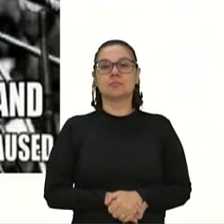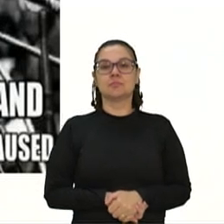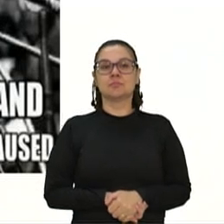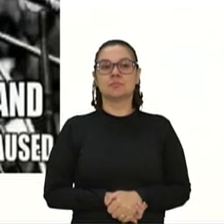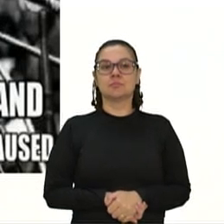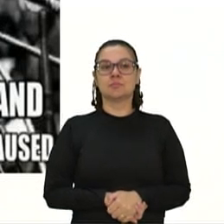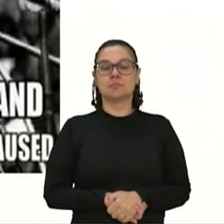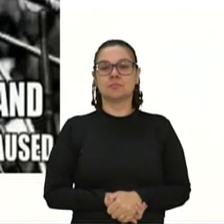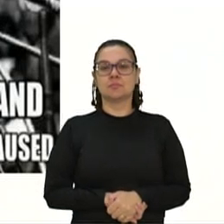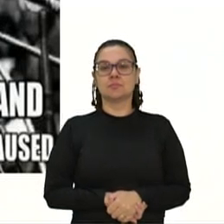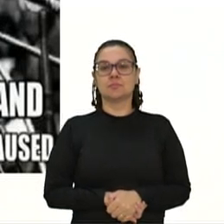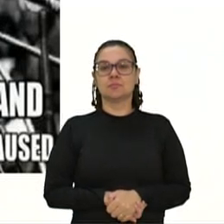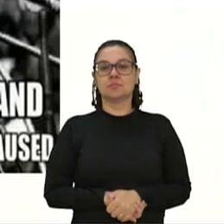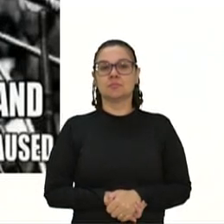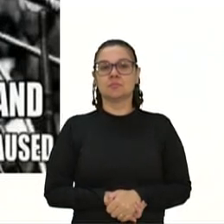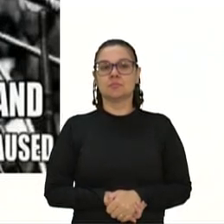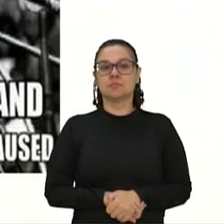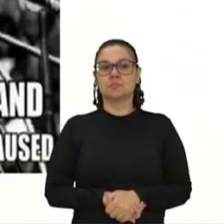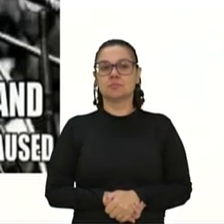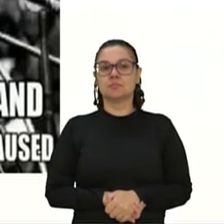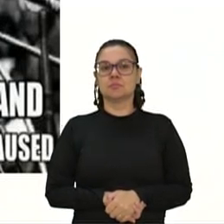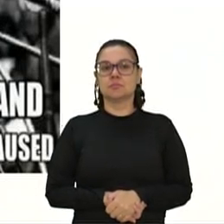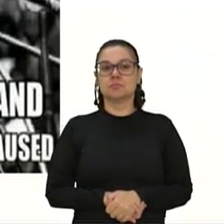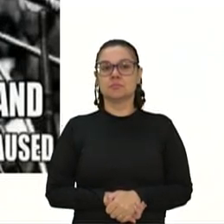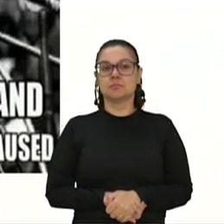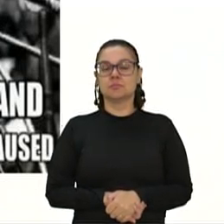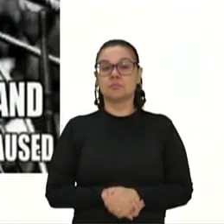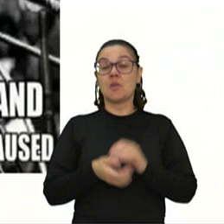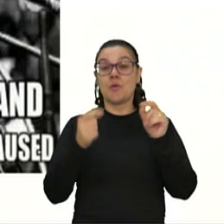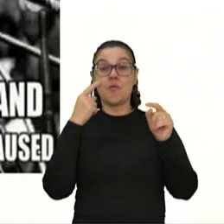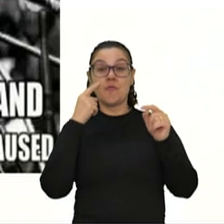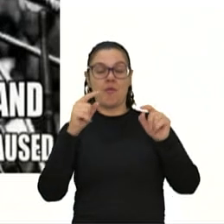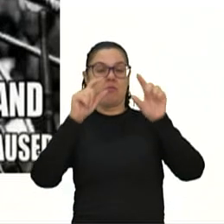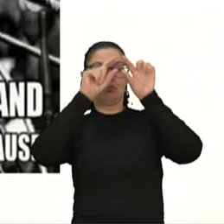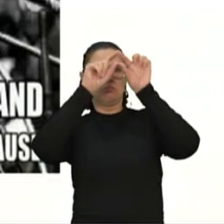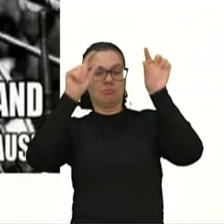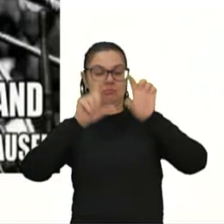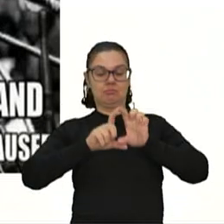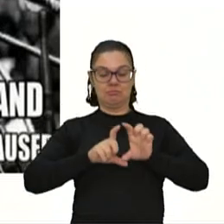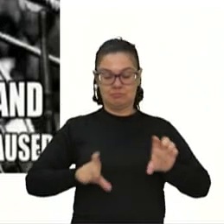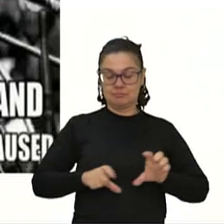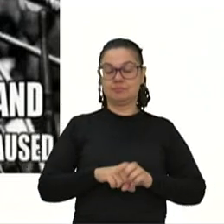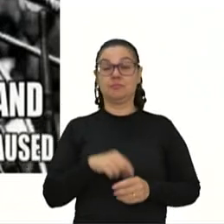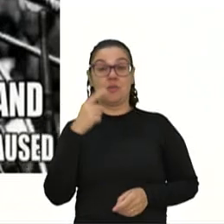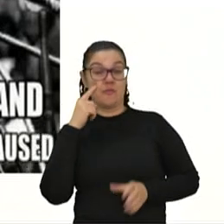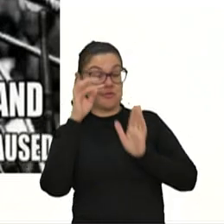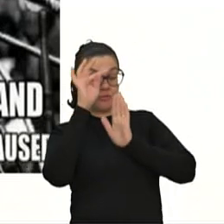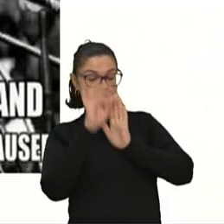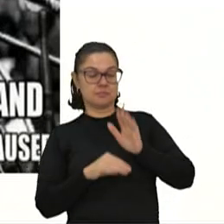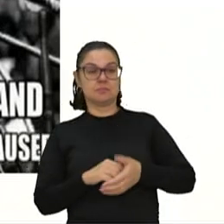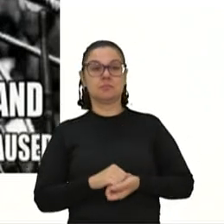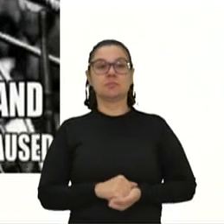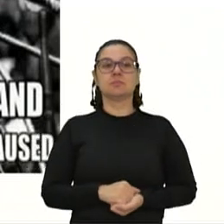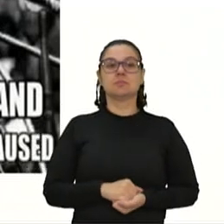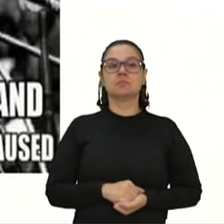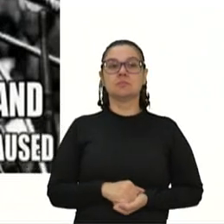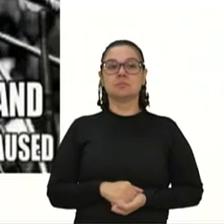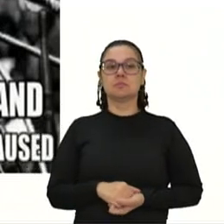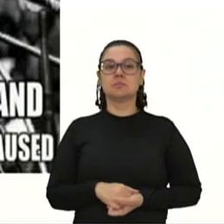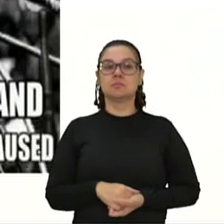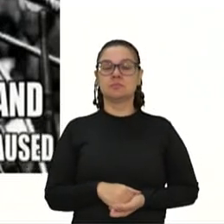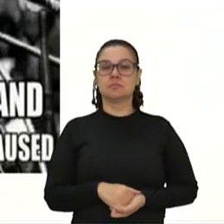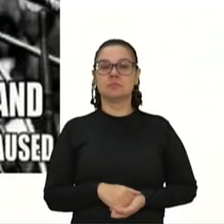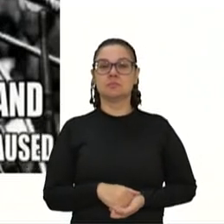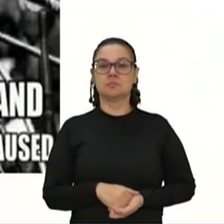I have a dream. Vejam que o texto é dividido em duas partes, uma parte em cima e uma parte embaixo. I